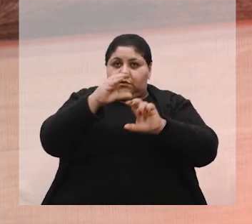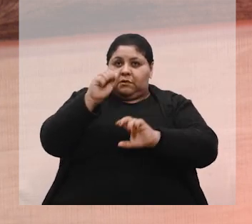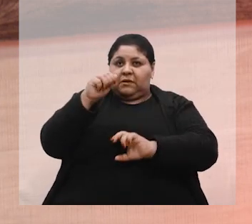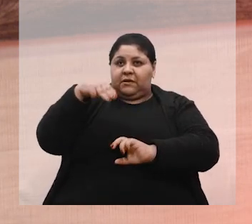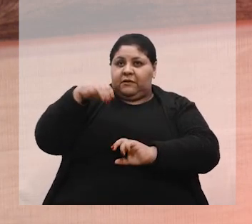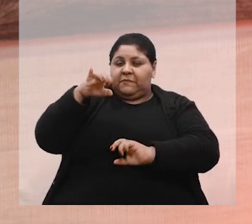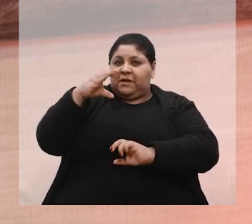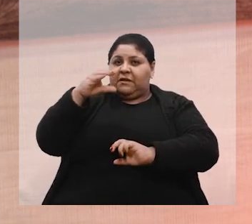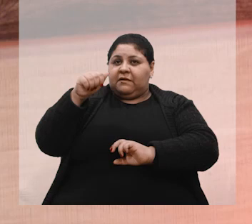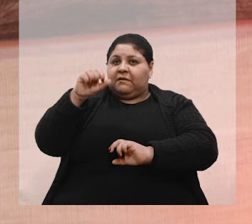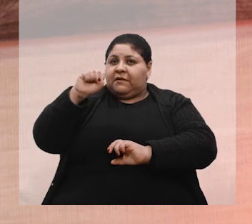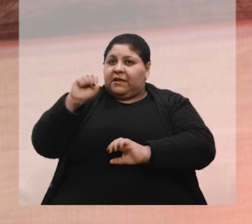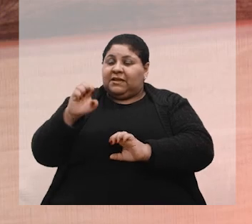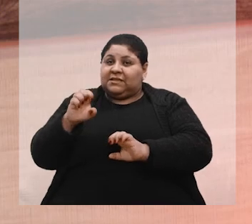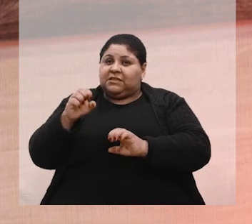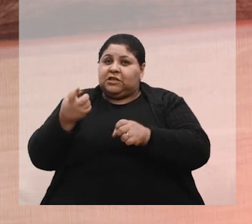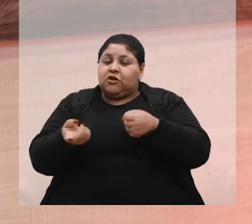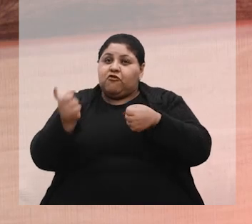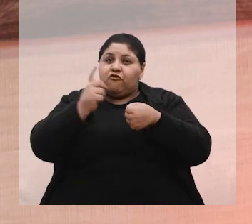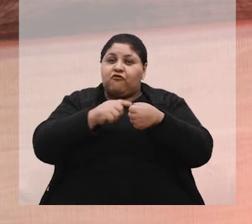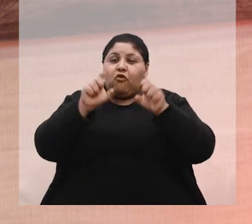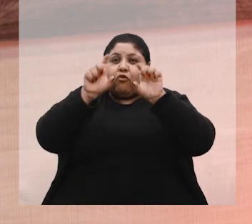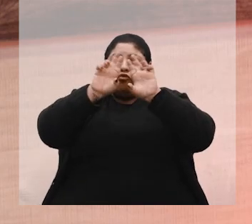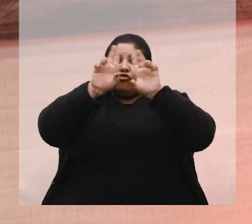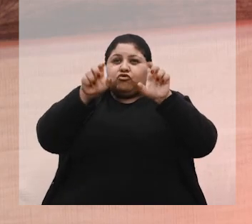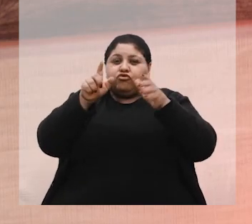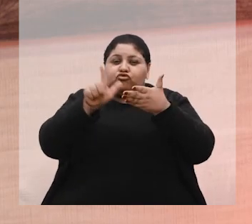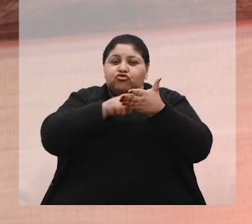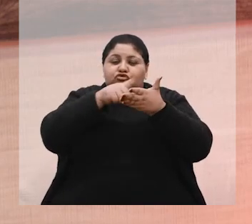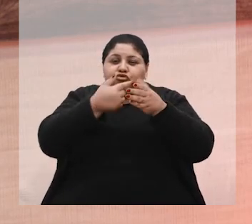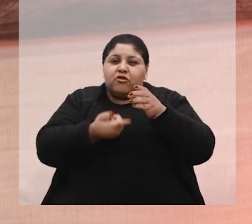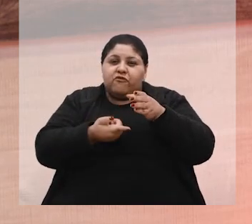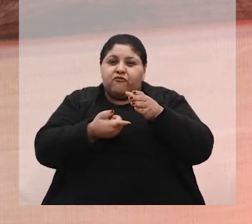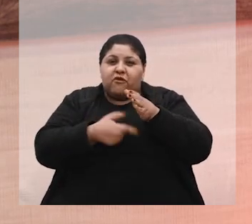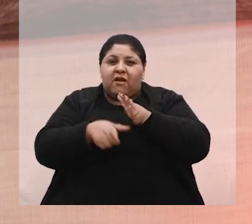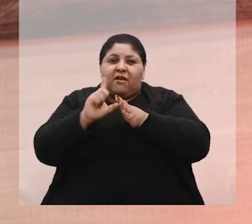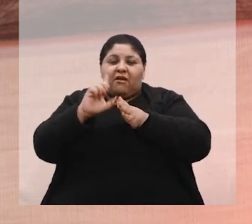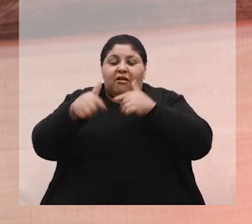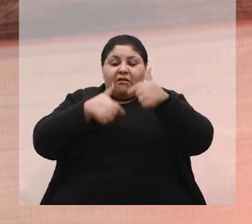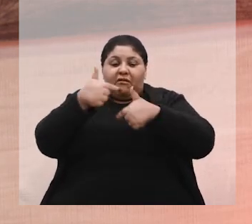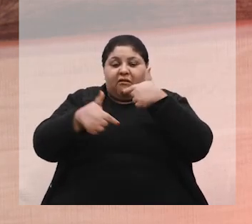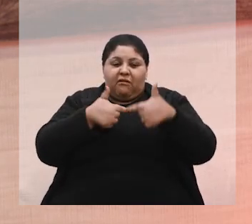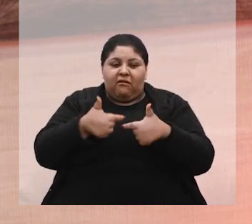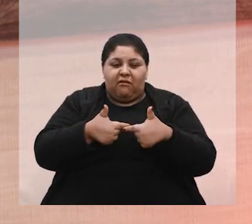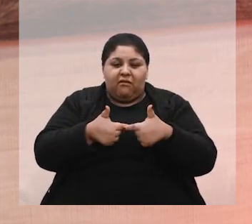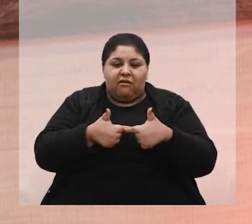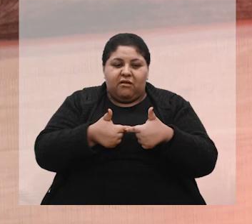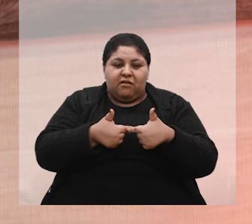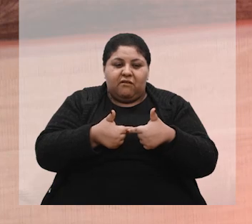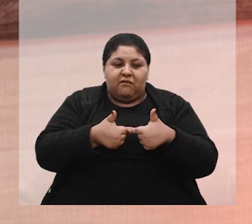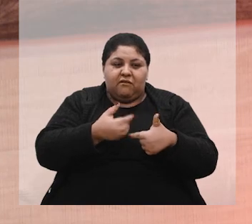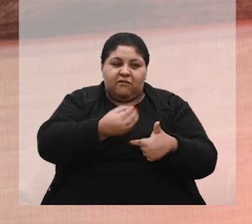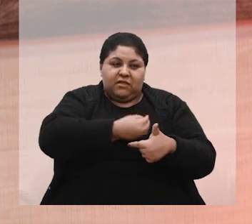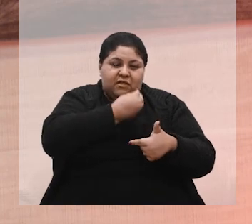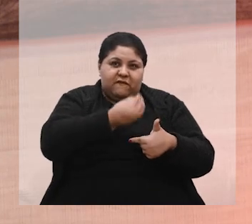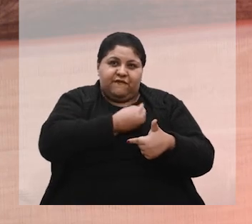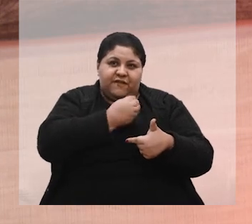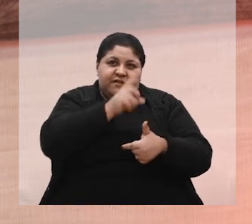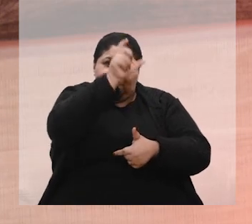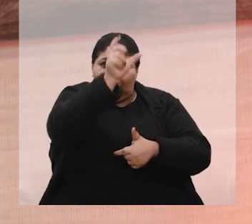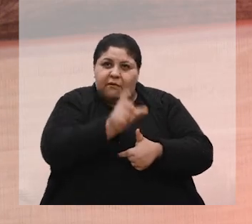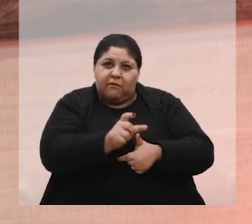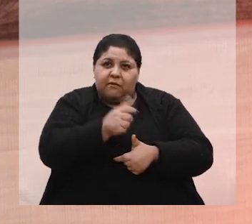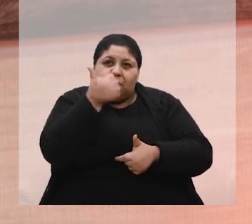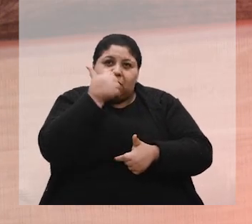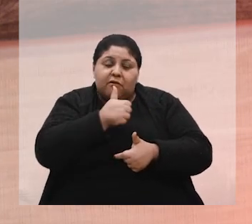Kamikaze, retoma um título de um livro anterior teu, e aí tu trabalhas aspectos existenciais da própria